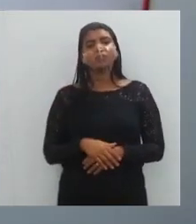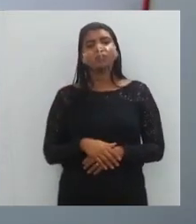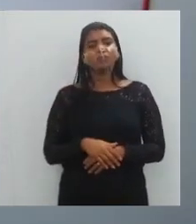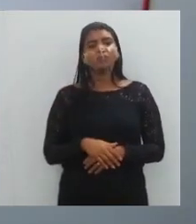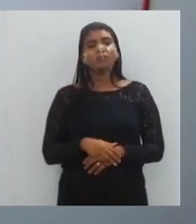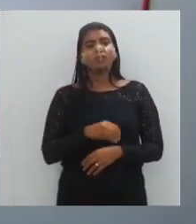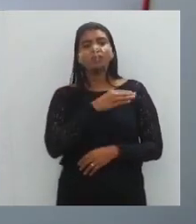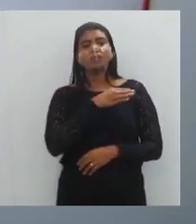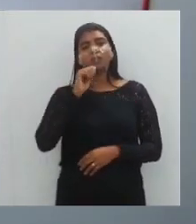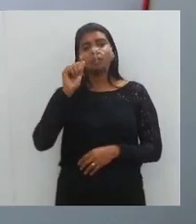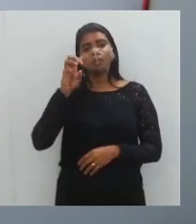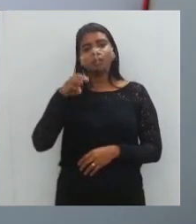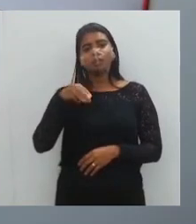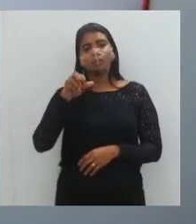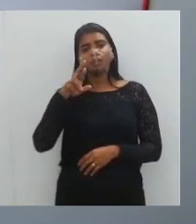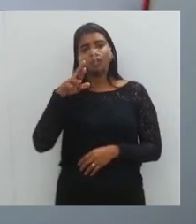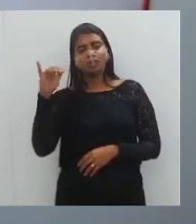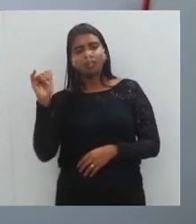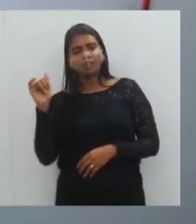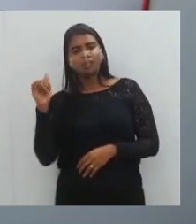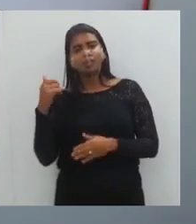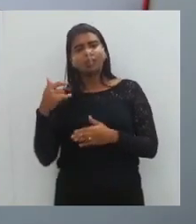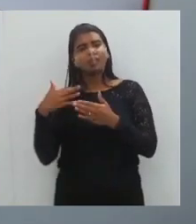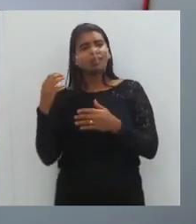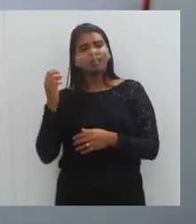de 50, né, nós temos